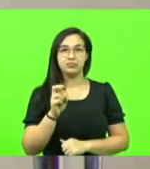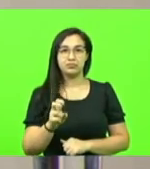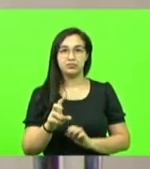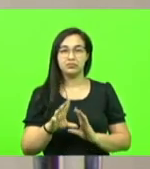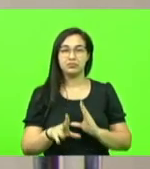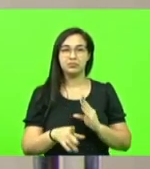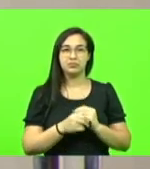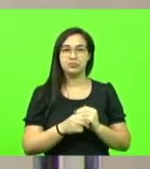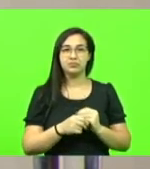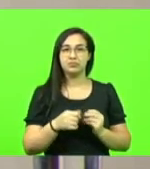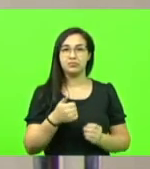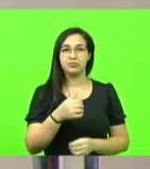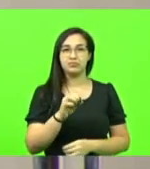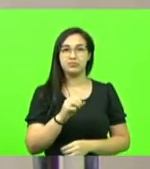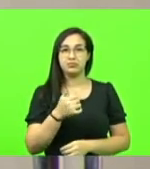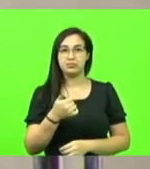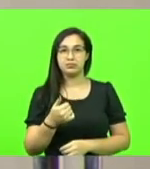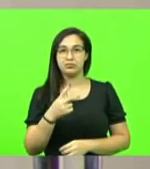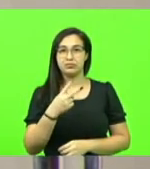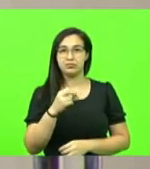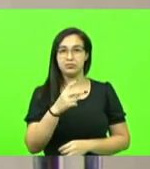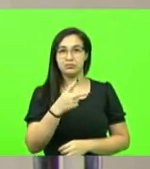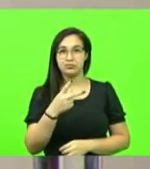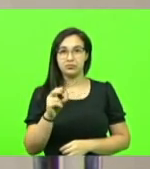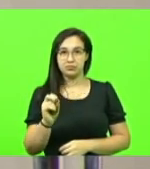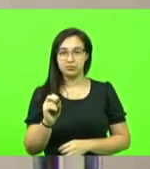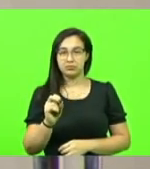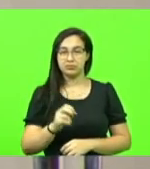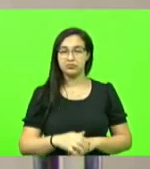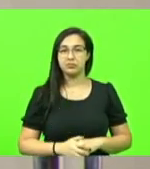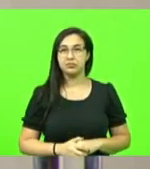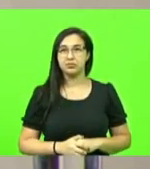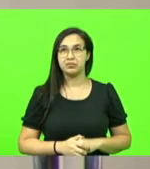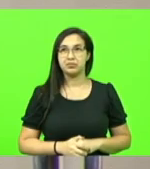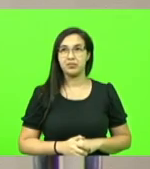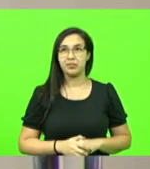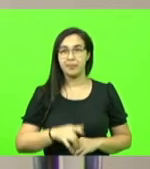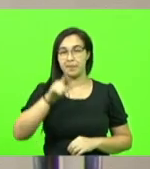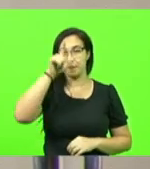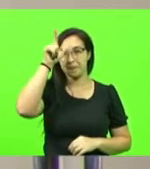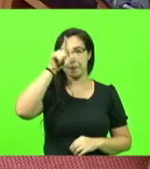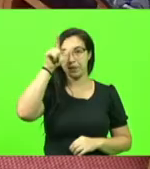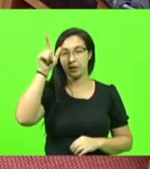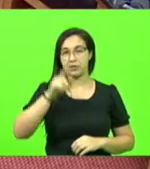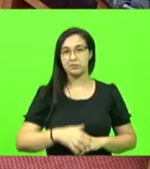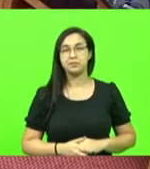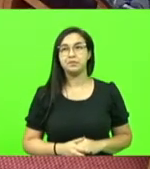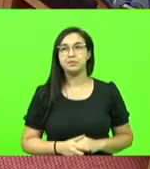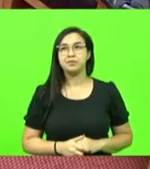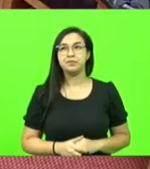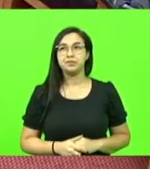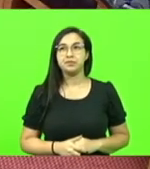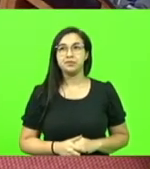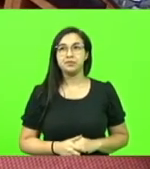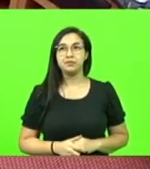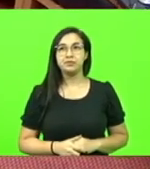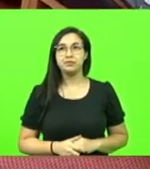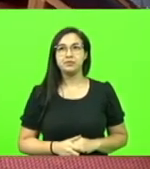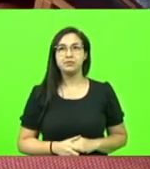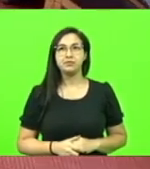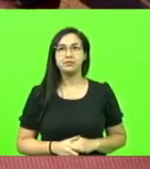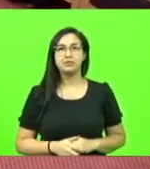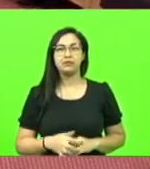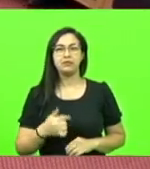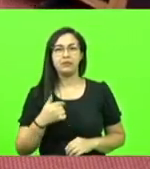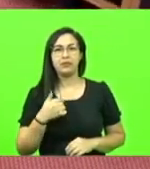Complementar 101/2020, em discussão. Presidente. Com a palavra, deputado Sargento Lima. Só para acompanhar aí o meu